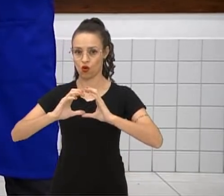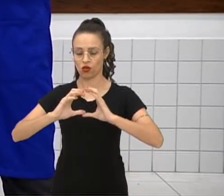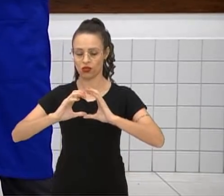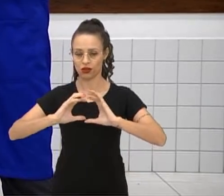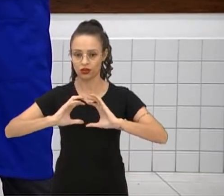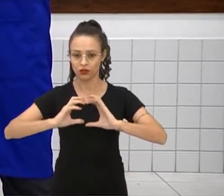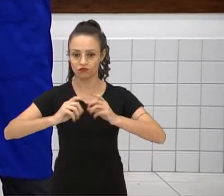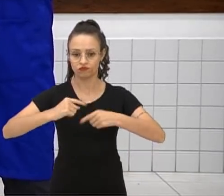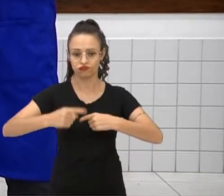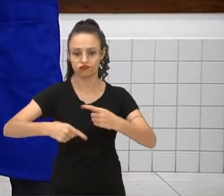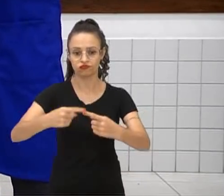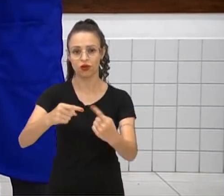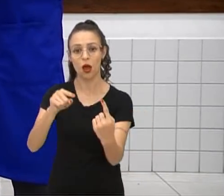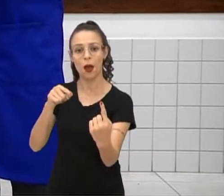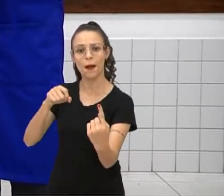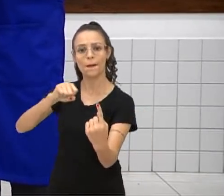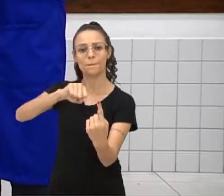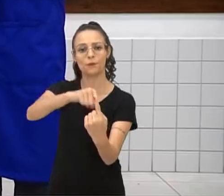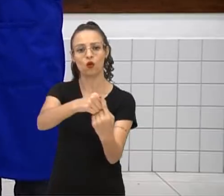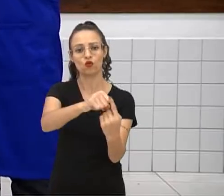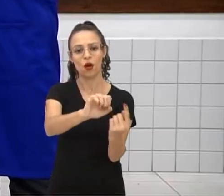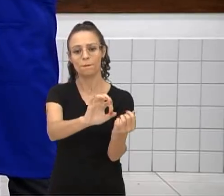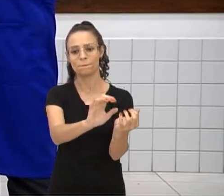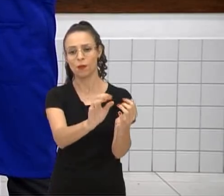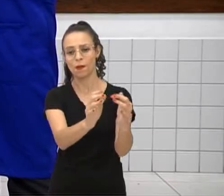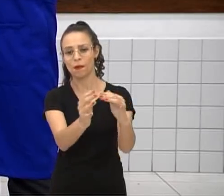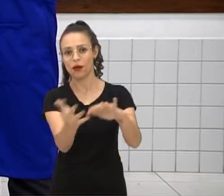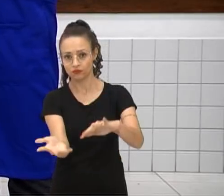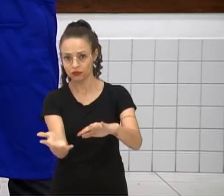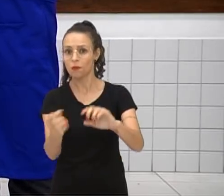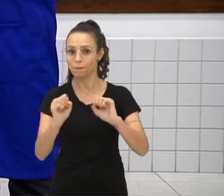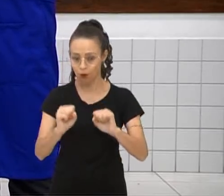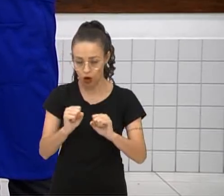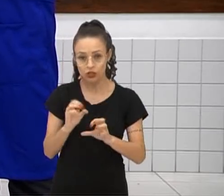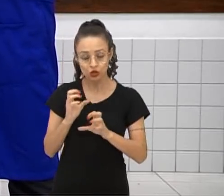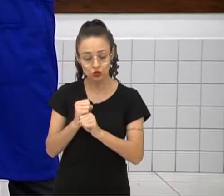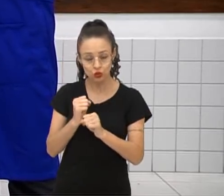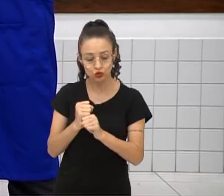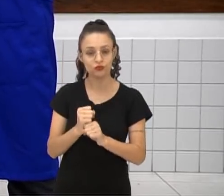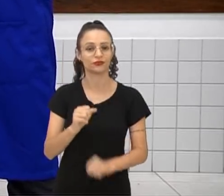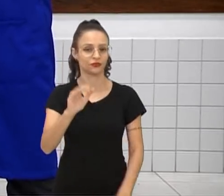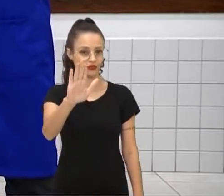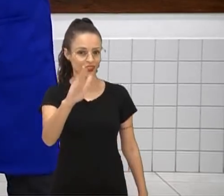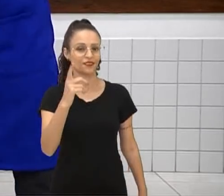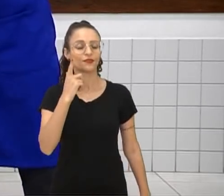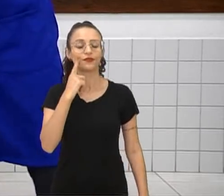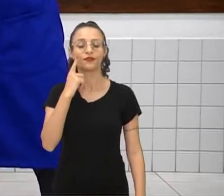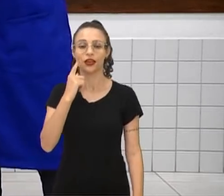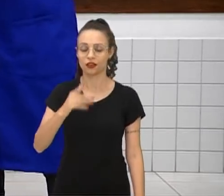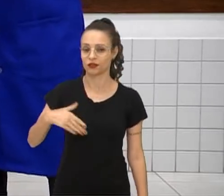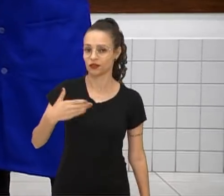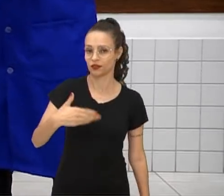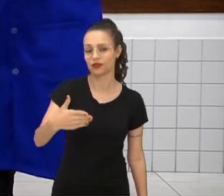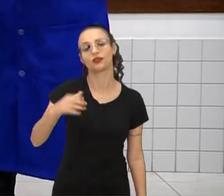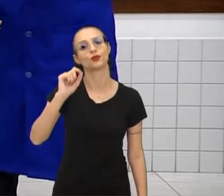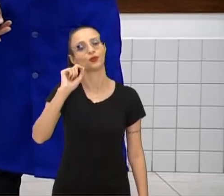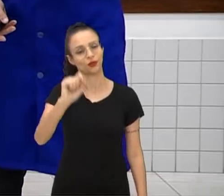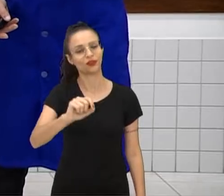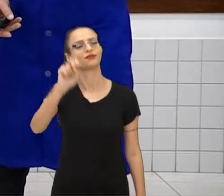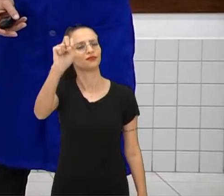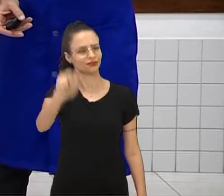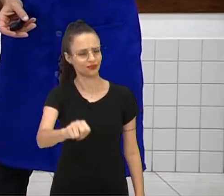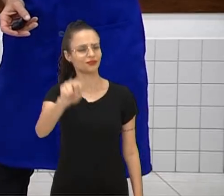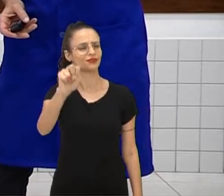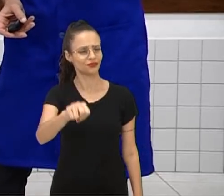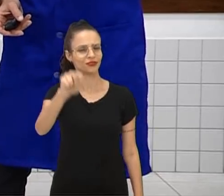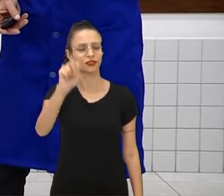e esse pino derruba outros pinos, vai valer pontos? Nós vamos ver aqui mais à frente, mas vale